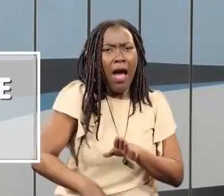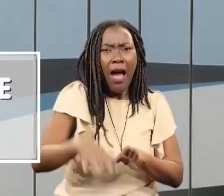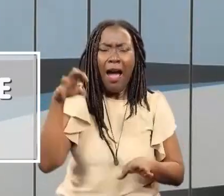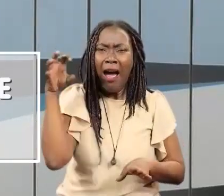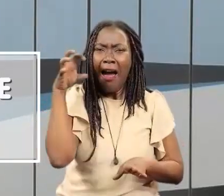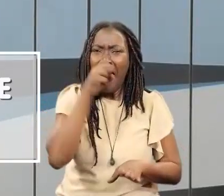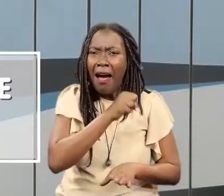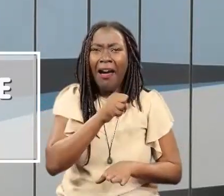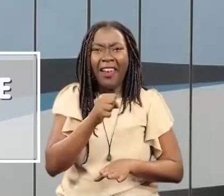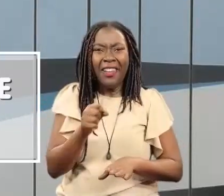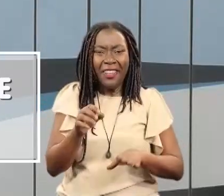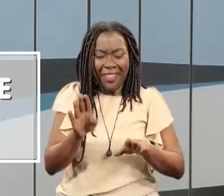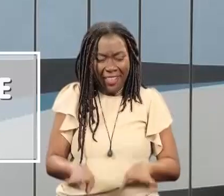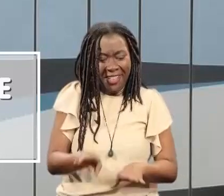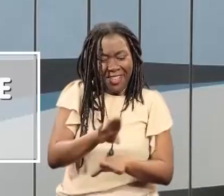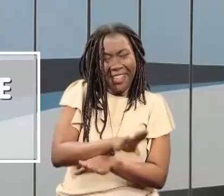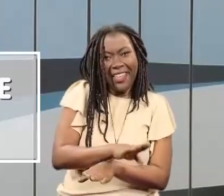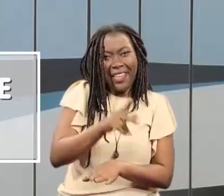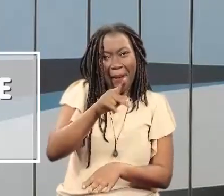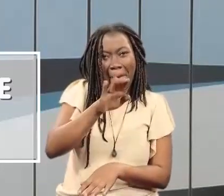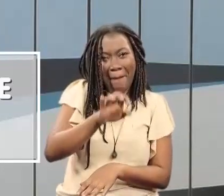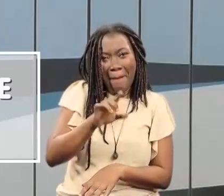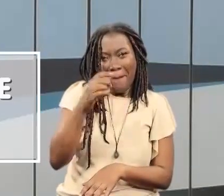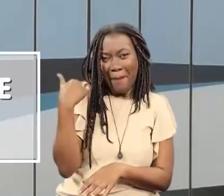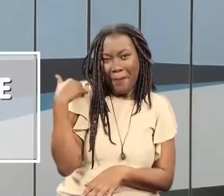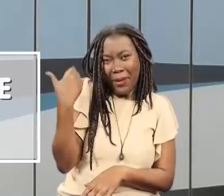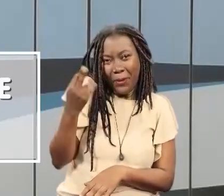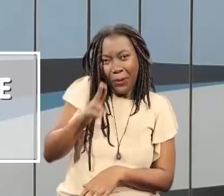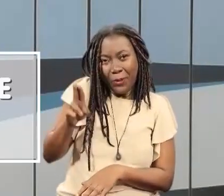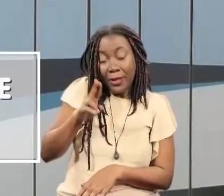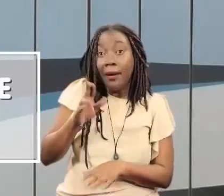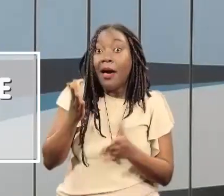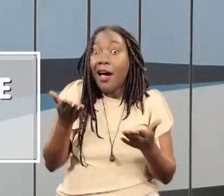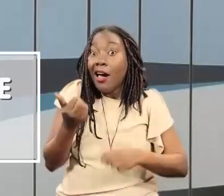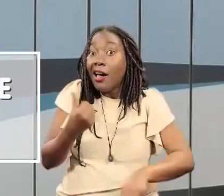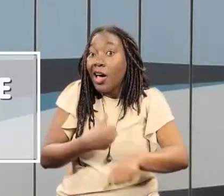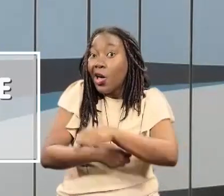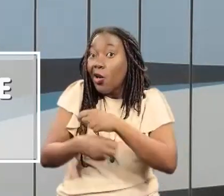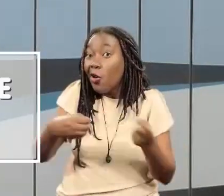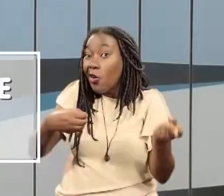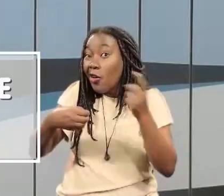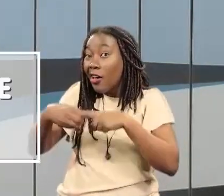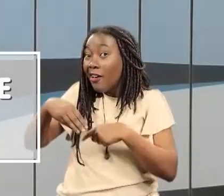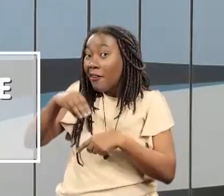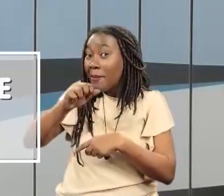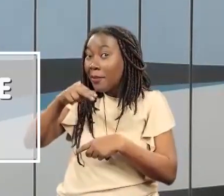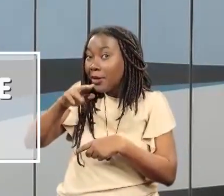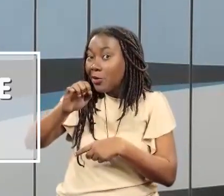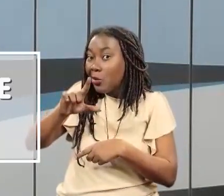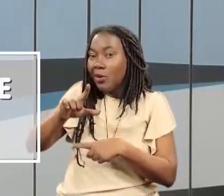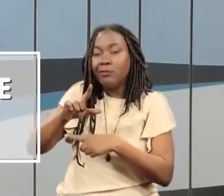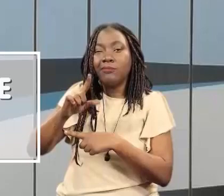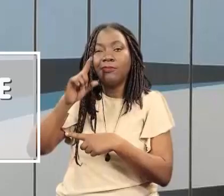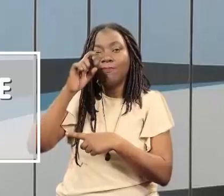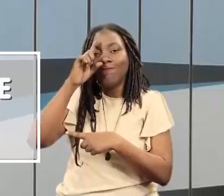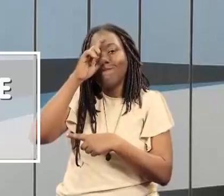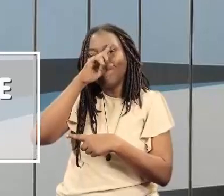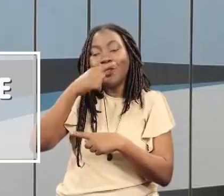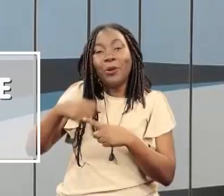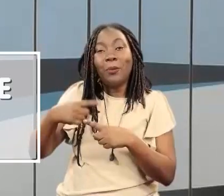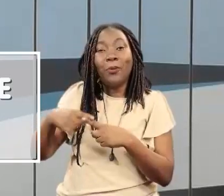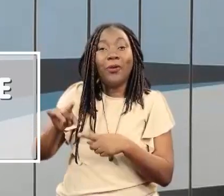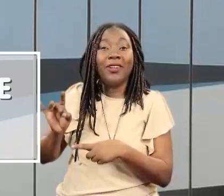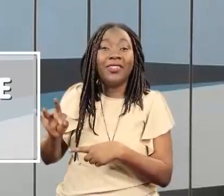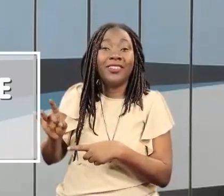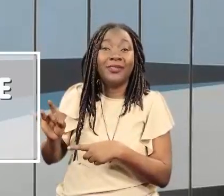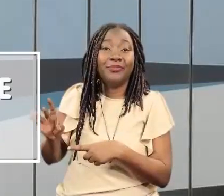a gente usa na embreagem, no carro manual. Agora, para pegar um manual vai ser um pouco complicado, porque já automatizou, eu já não estou usando mais,